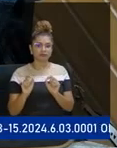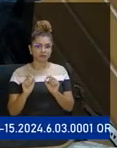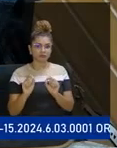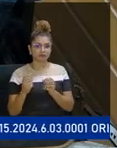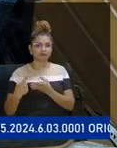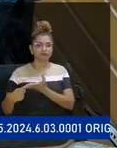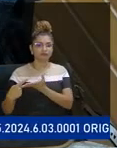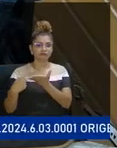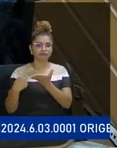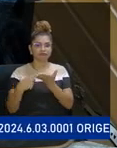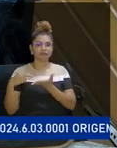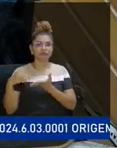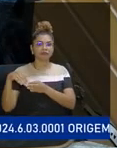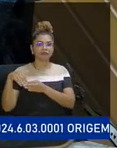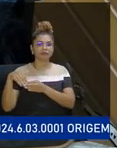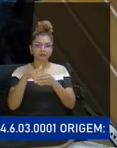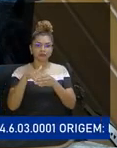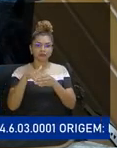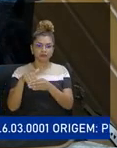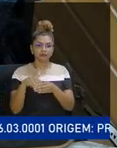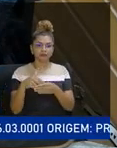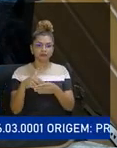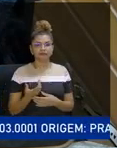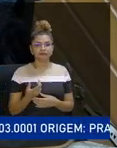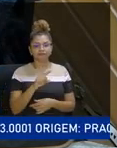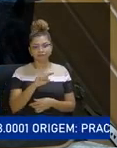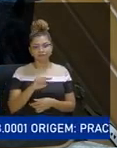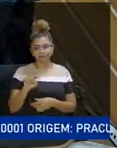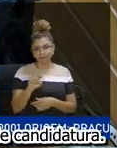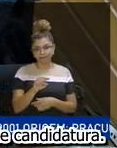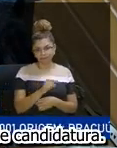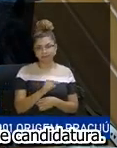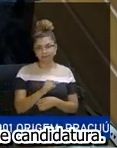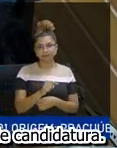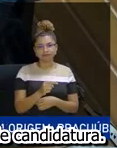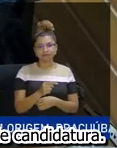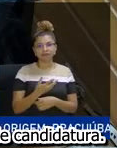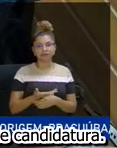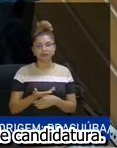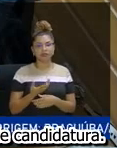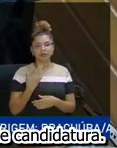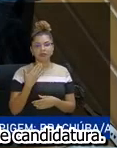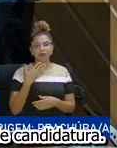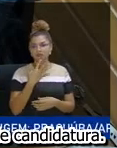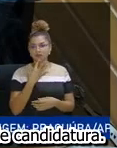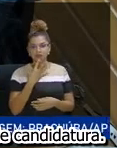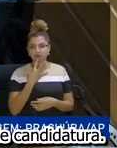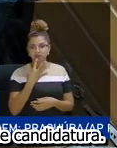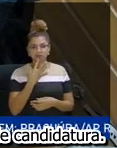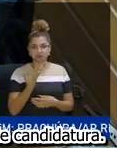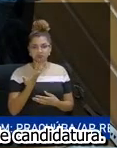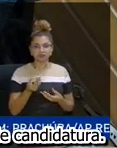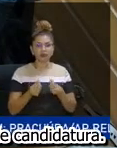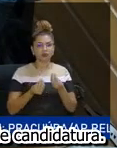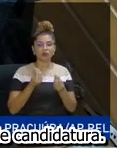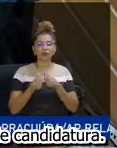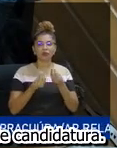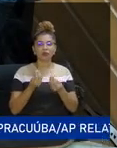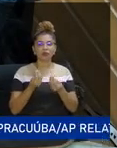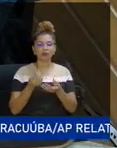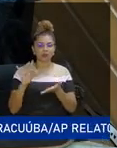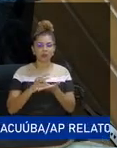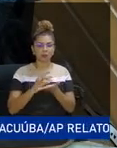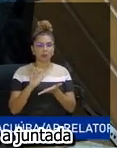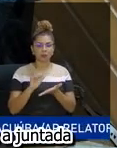acordo embargado, o que impediria de ter conhecimento das razões do indeferimento de seu registro de